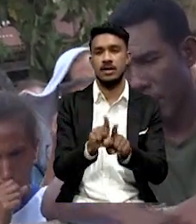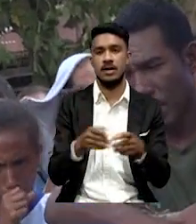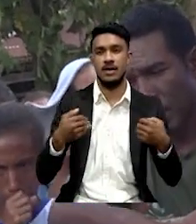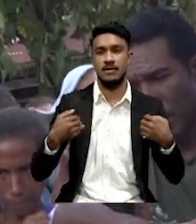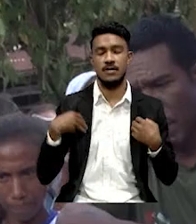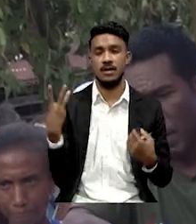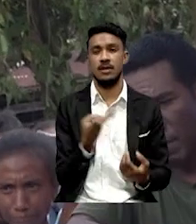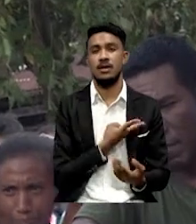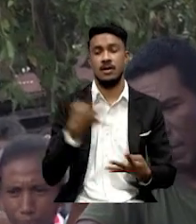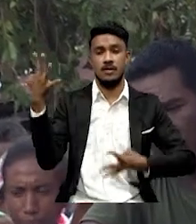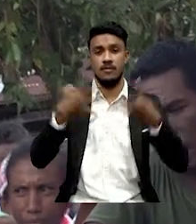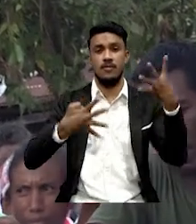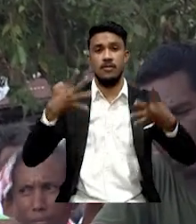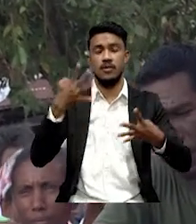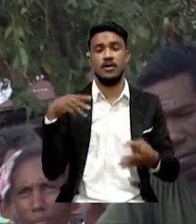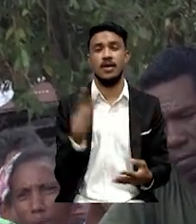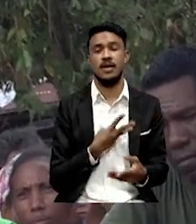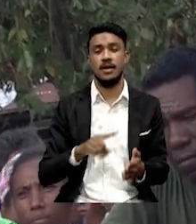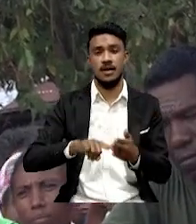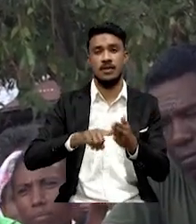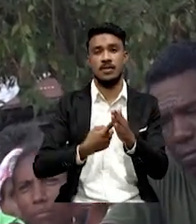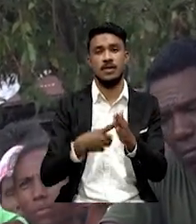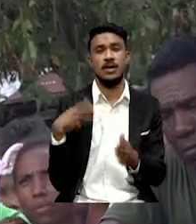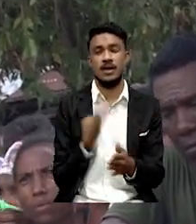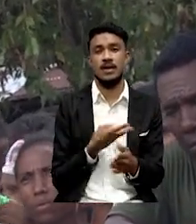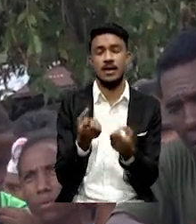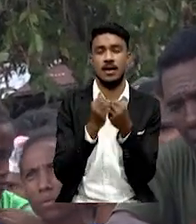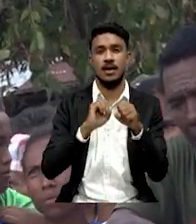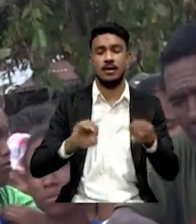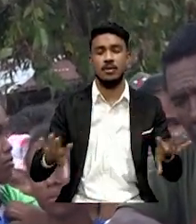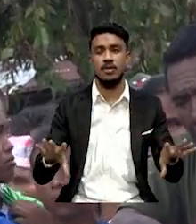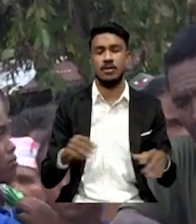nefuno, e da, havu dia, e da lá com dia.